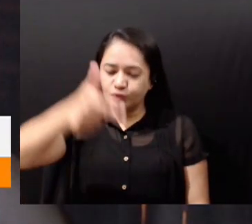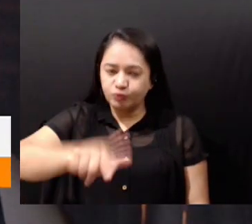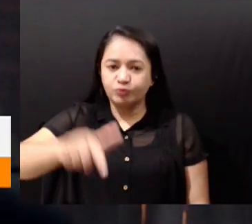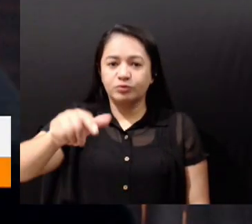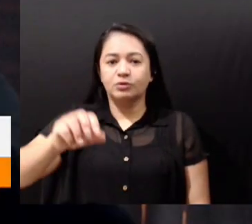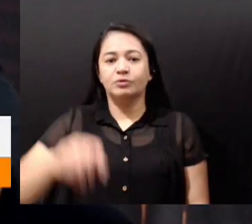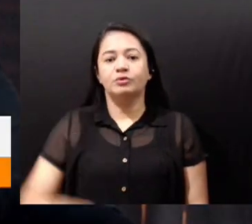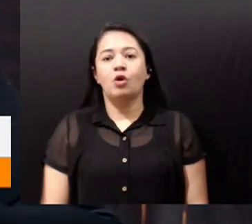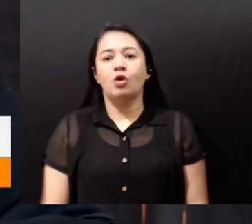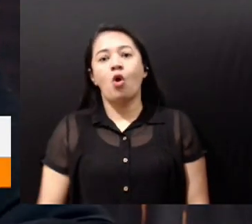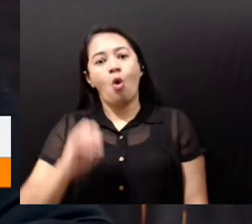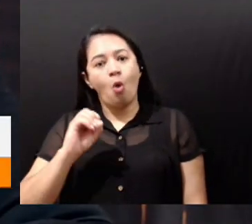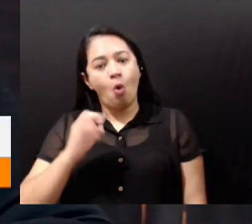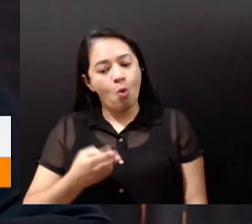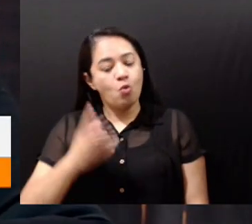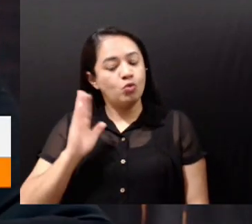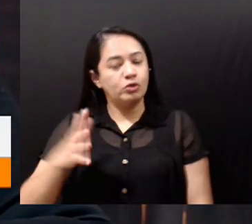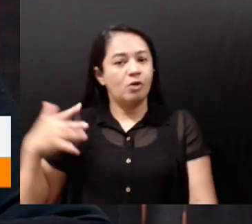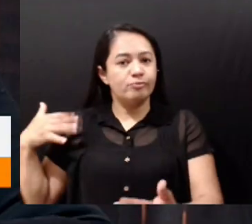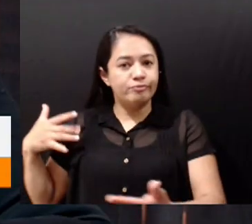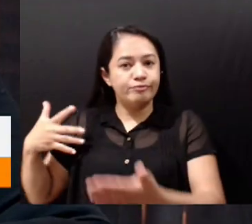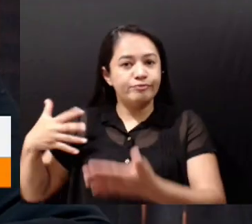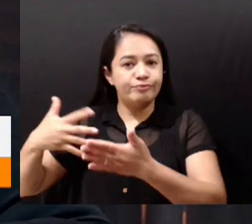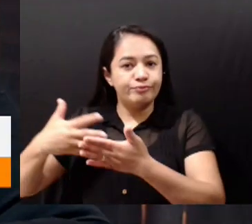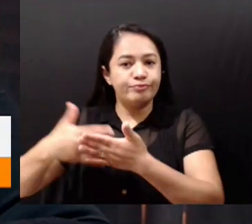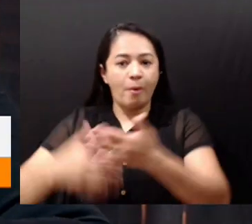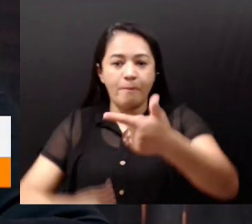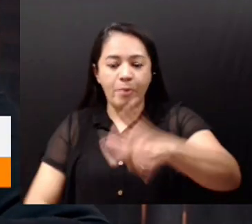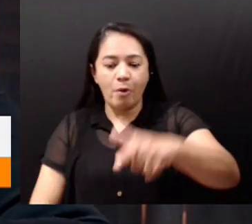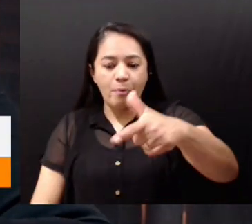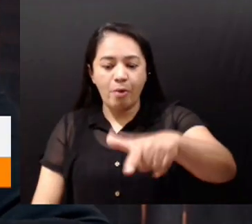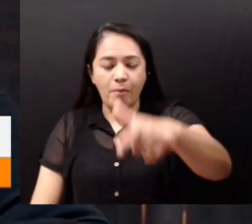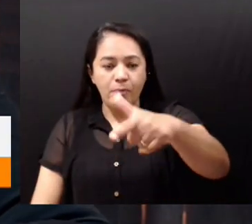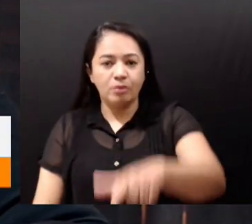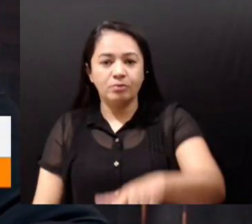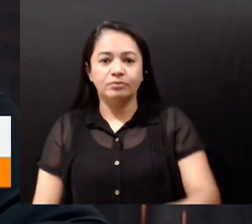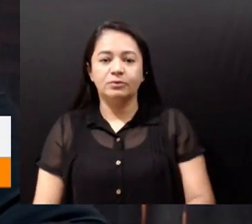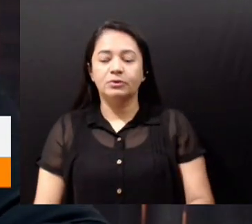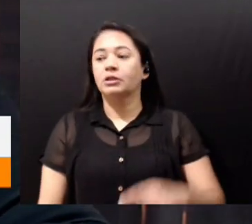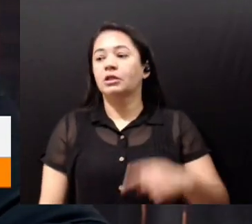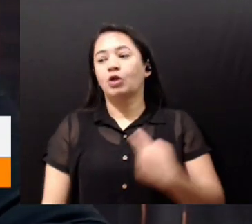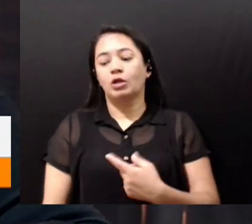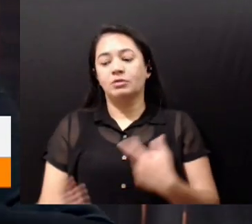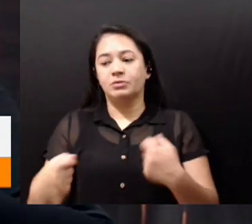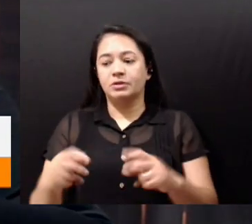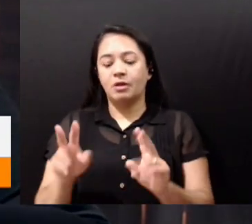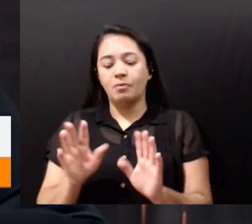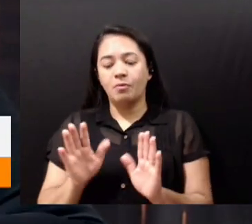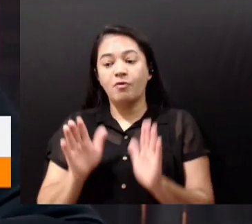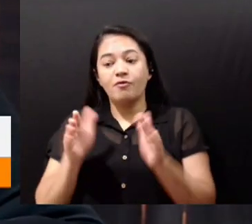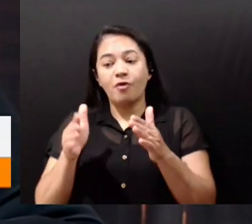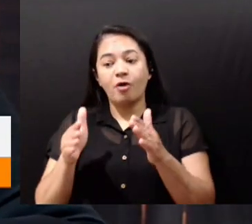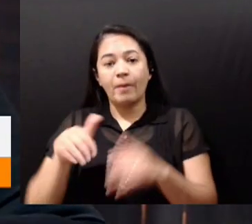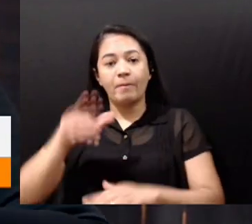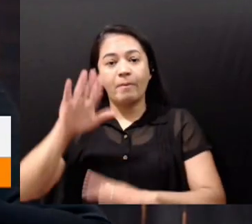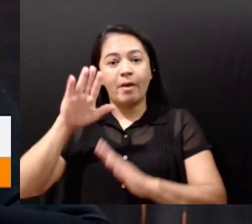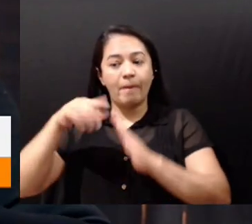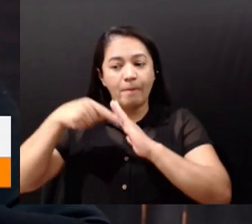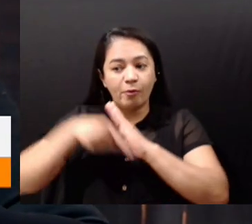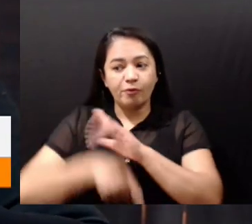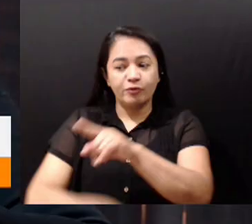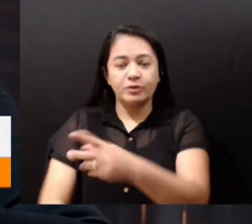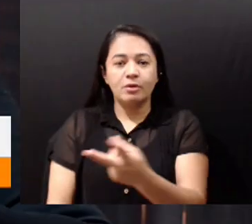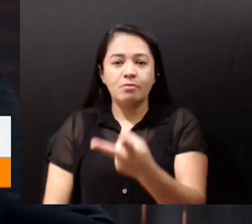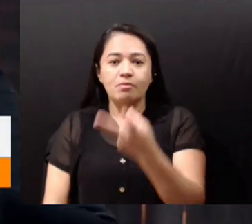já. Então, já é uma direção que eu falo, não, a gente precisa olhar para algo mais profundo, para você identificar de